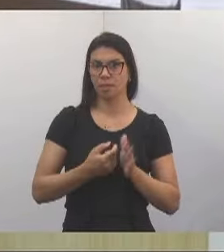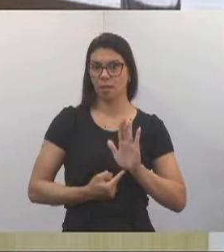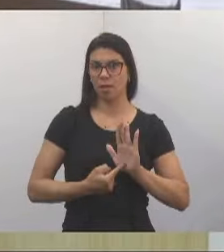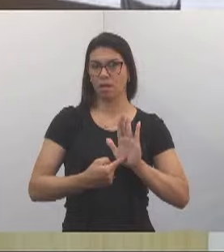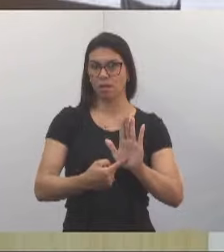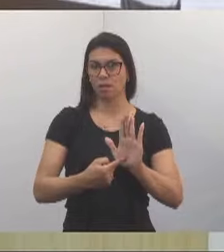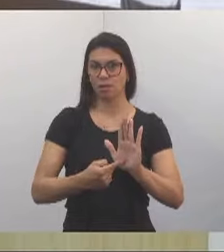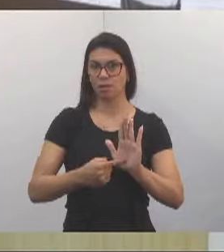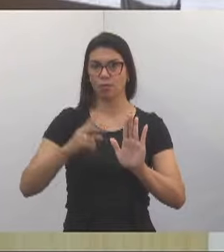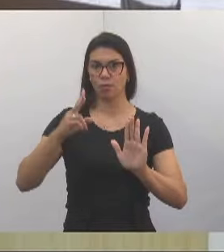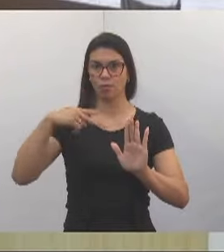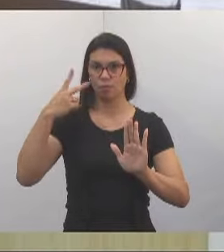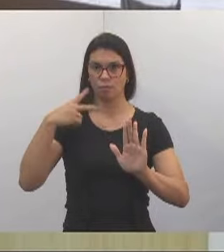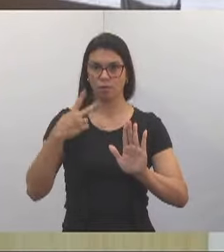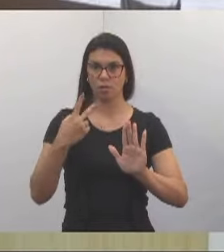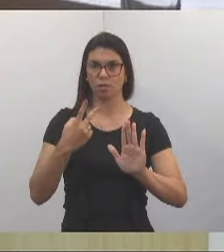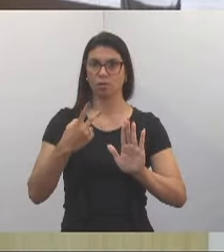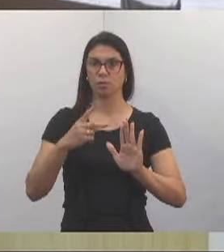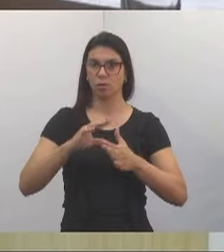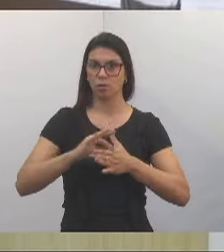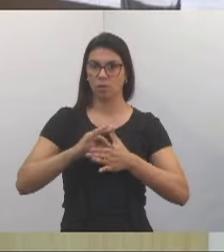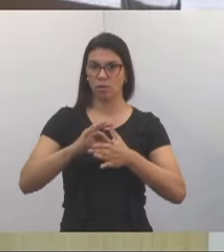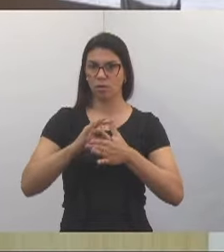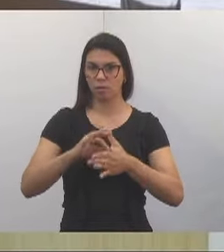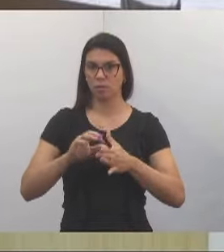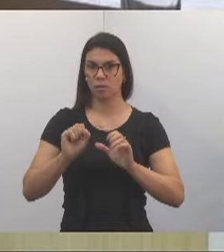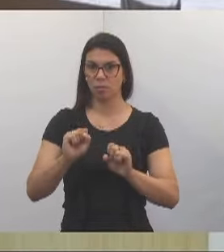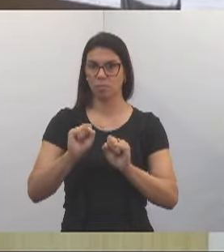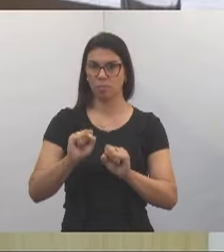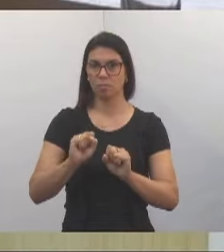seu partido que poderá integrar a comissão